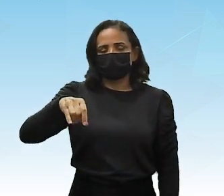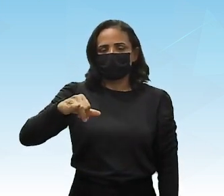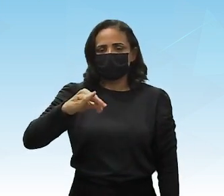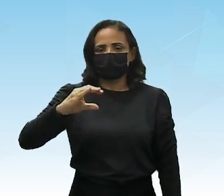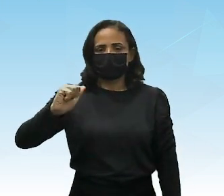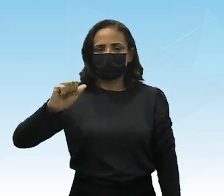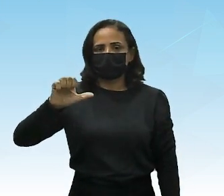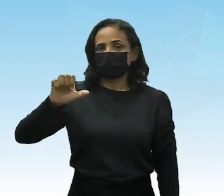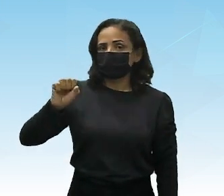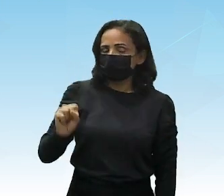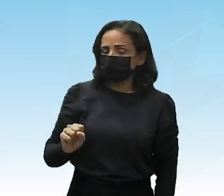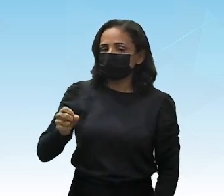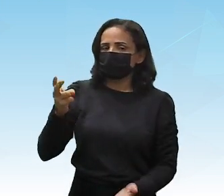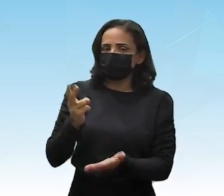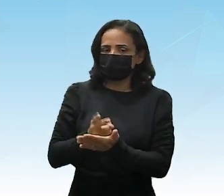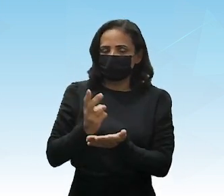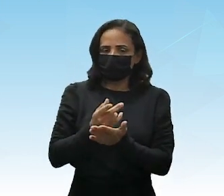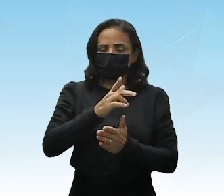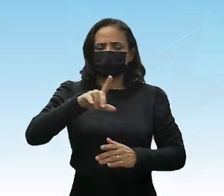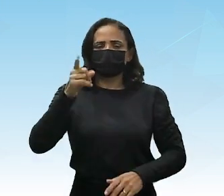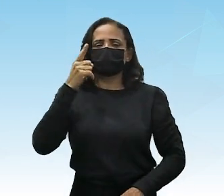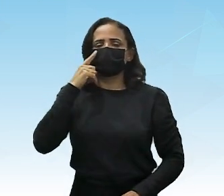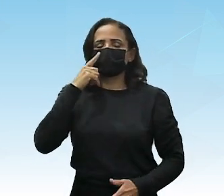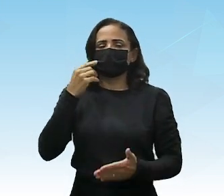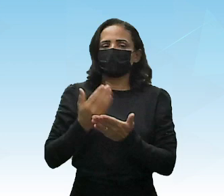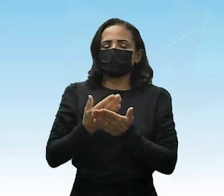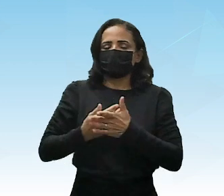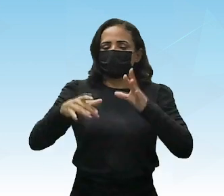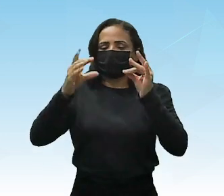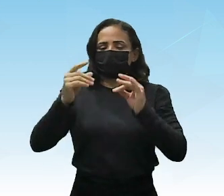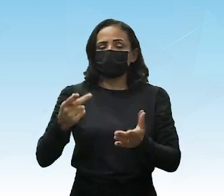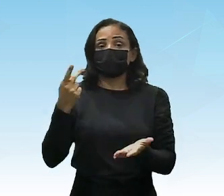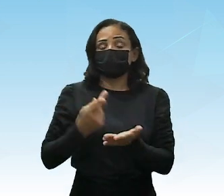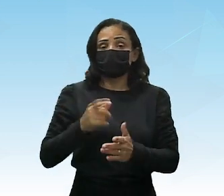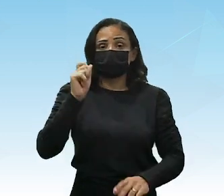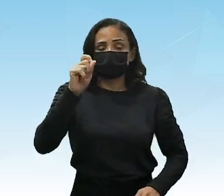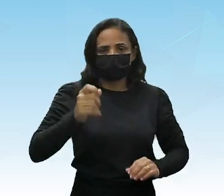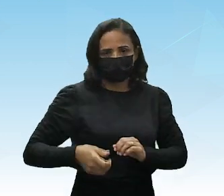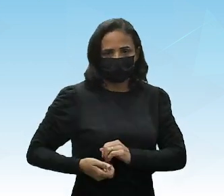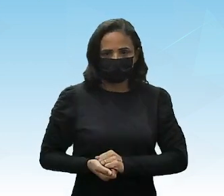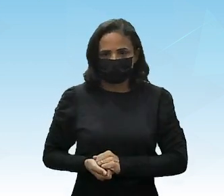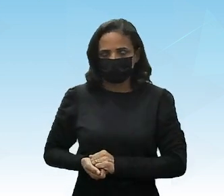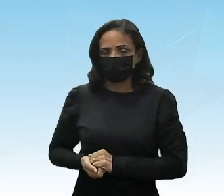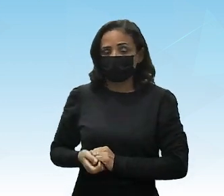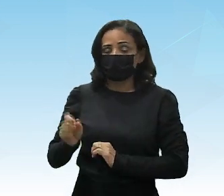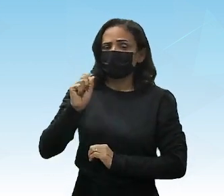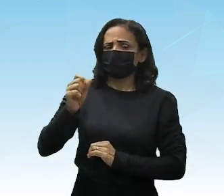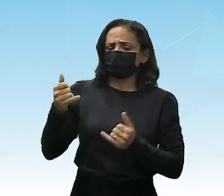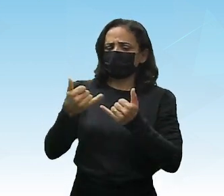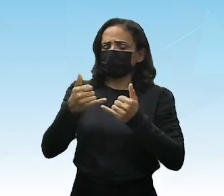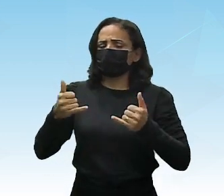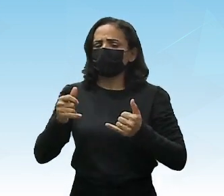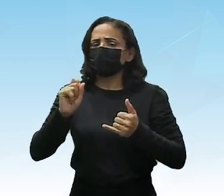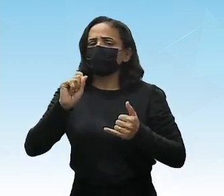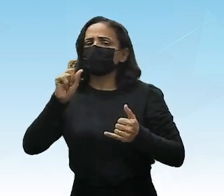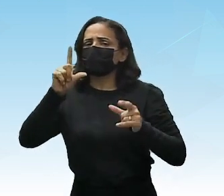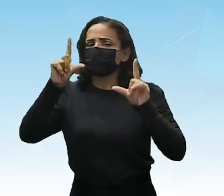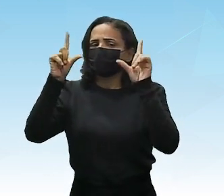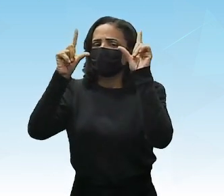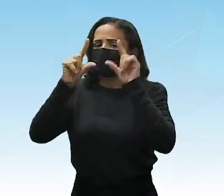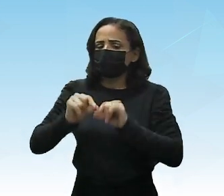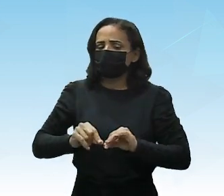toda vez que for energia, ela diminui. Então, o que é que acontece? Se a energia diminui, quanto mais longe